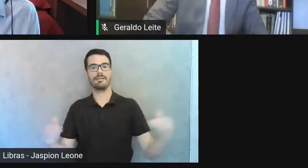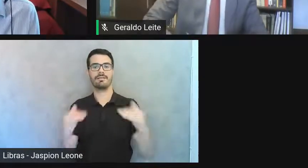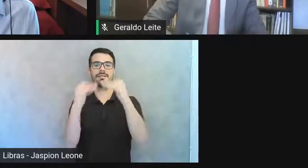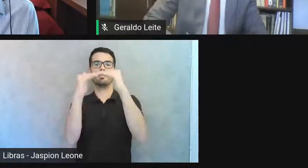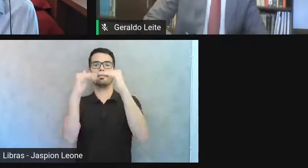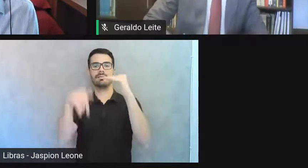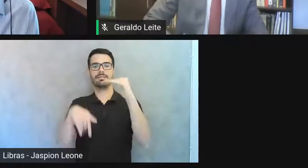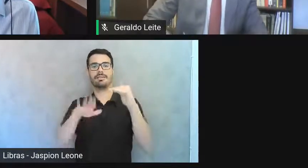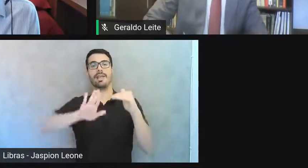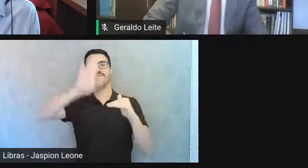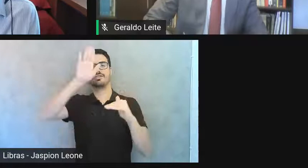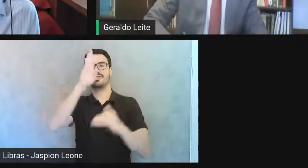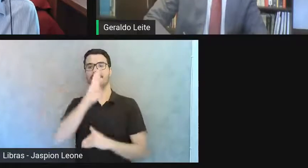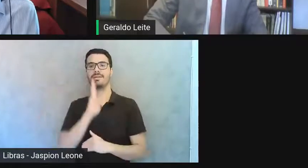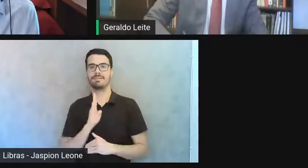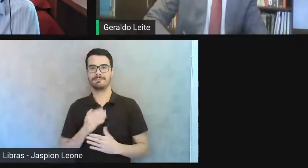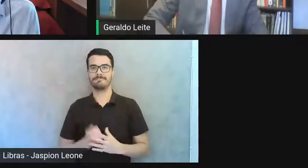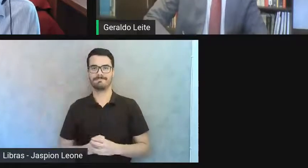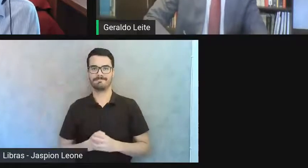Brasil.